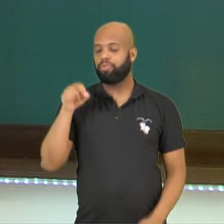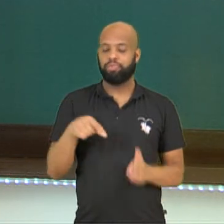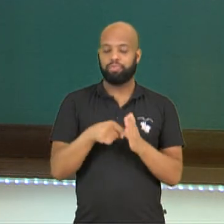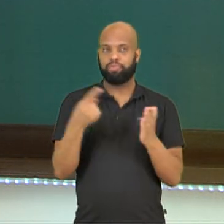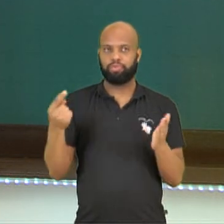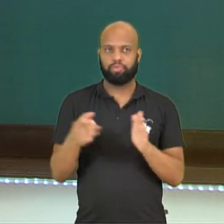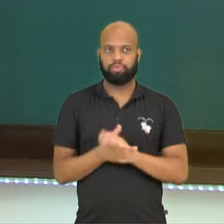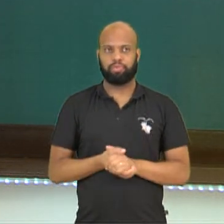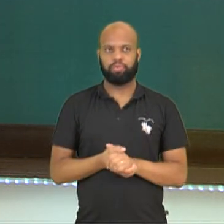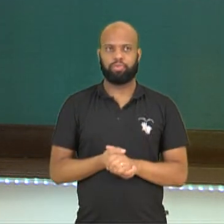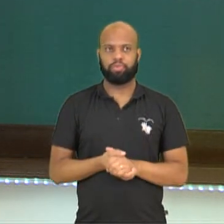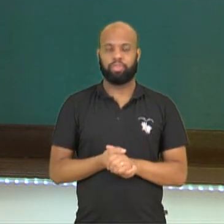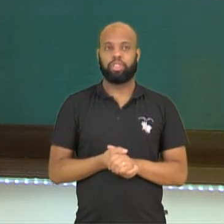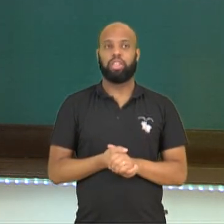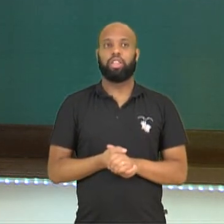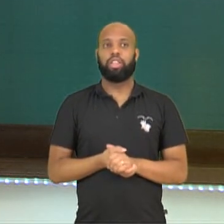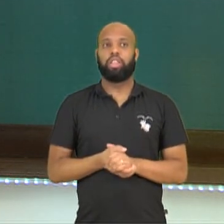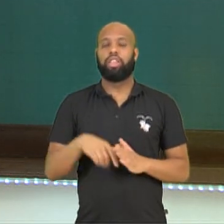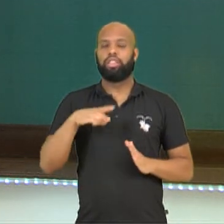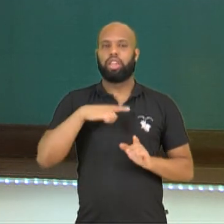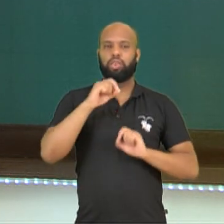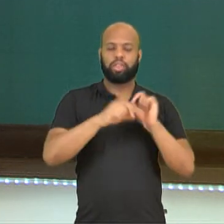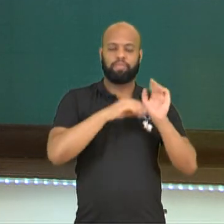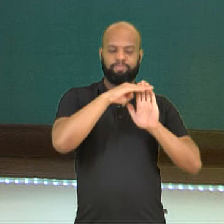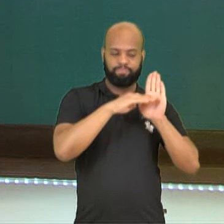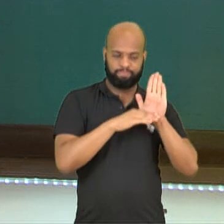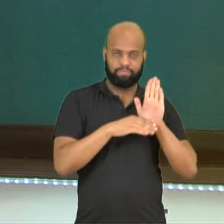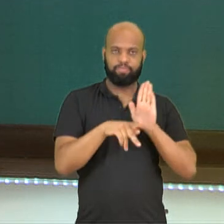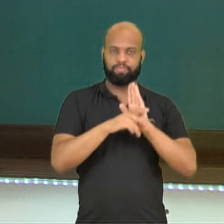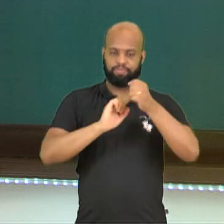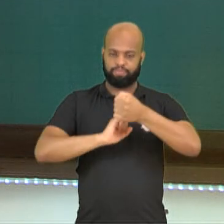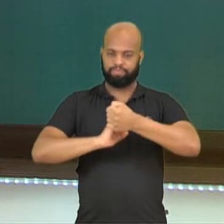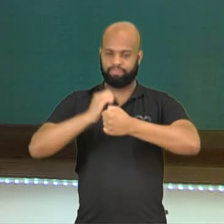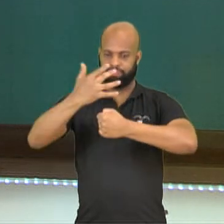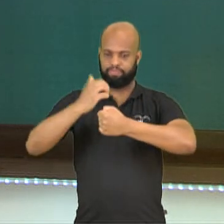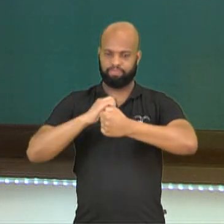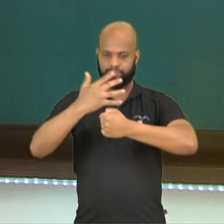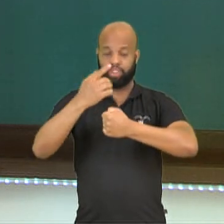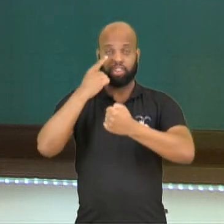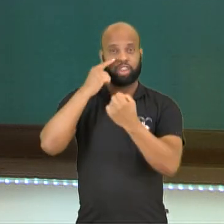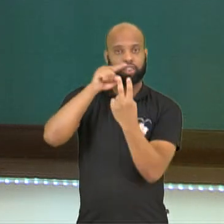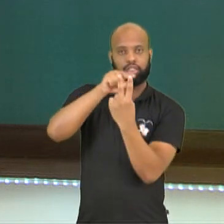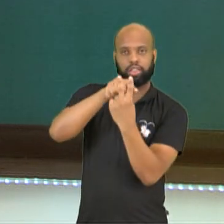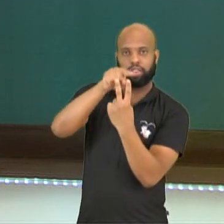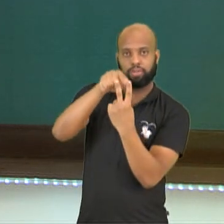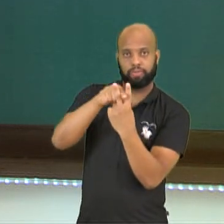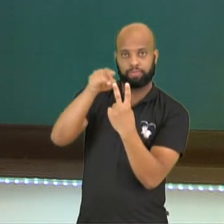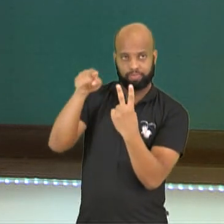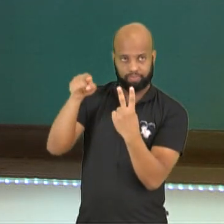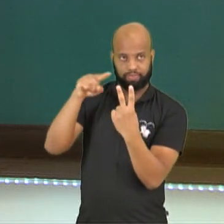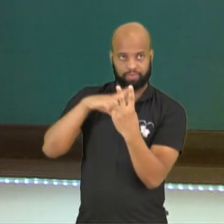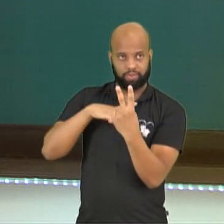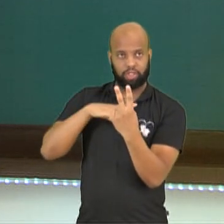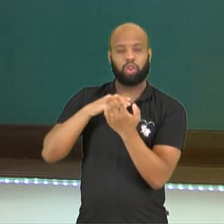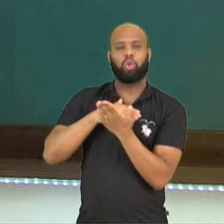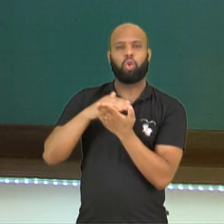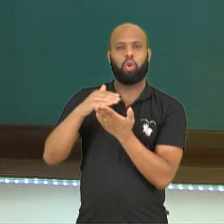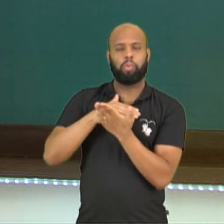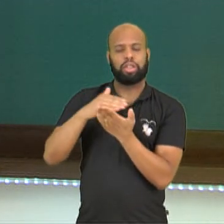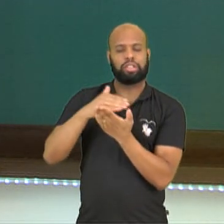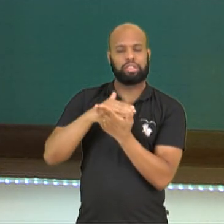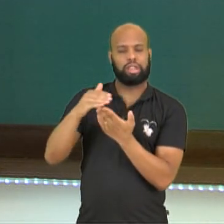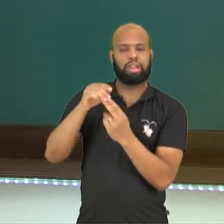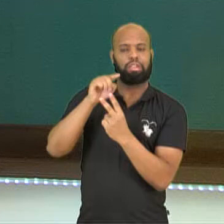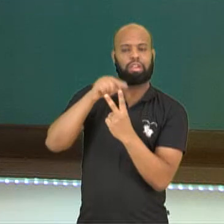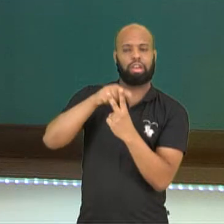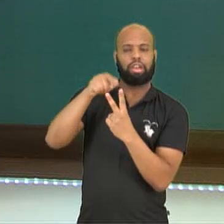começar. Ó, reescrevendo as propriedades de potência. Então, vocês estão vendo essa raiz aqui, ó? Então, a raiz é que me saltou os